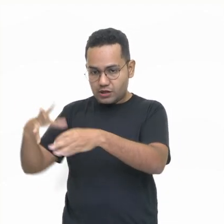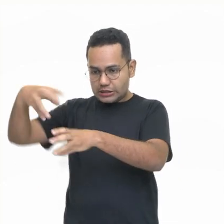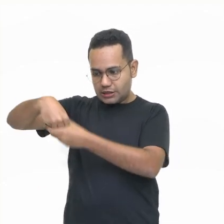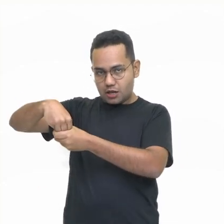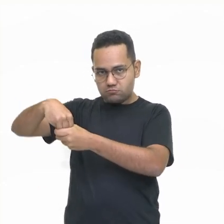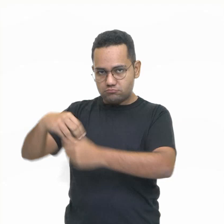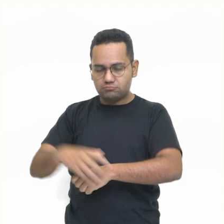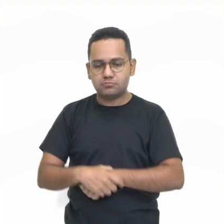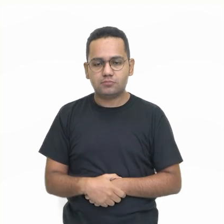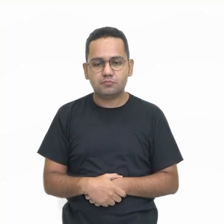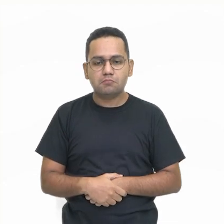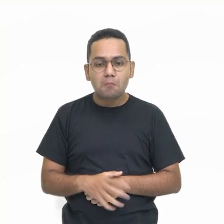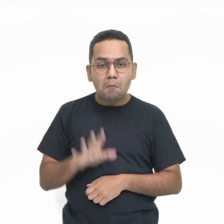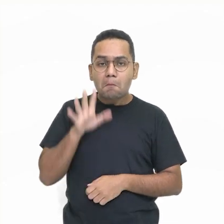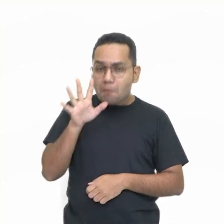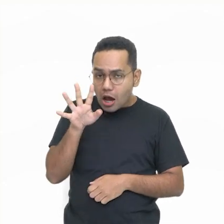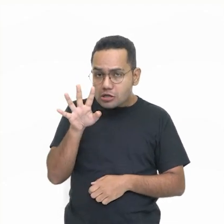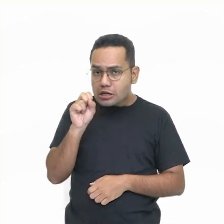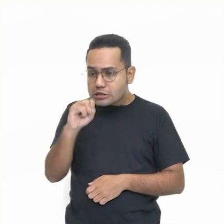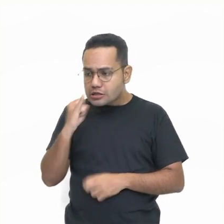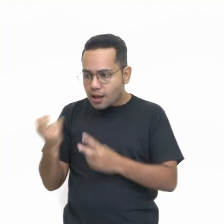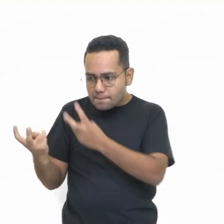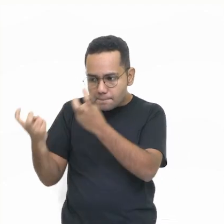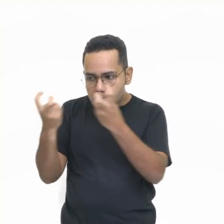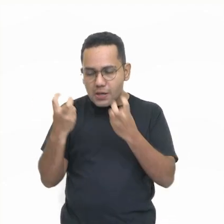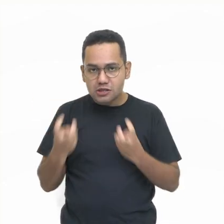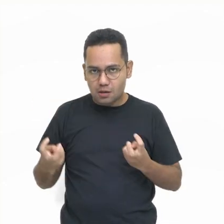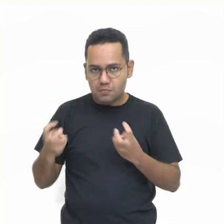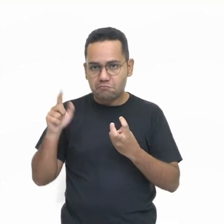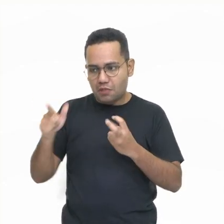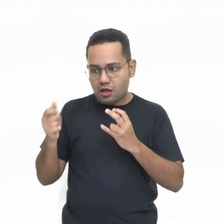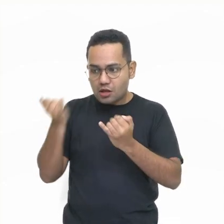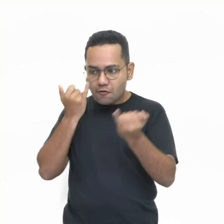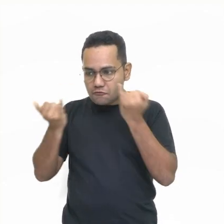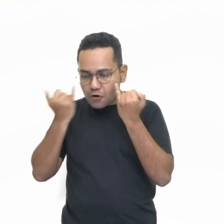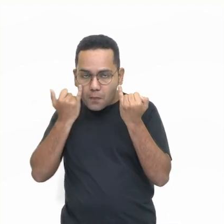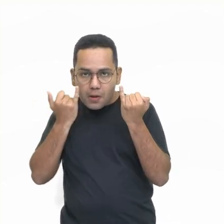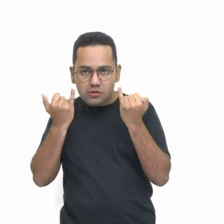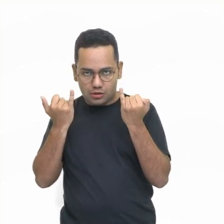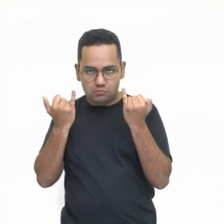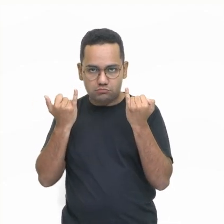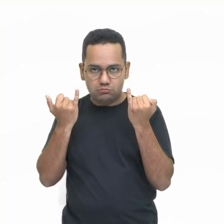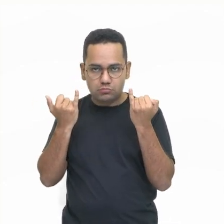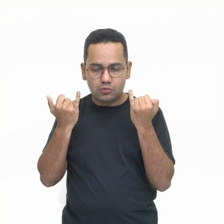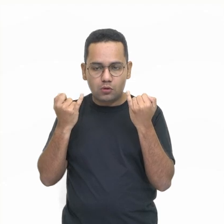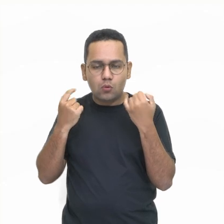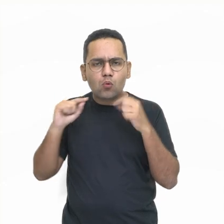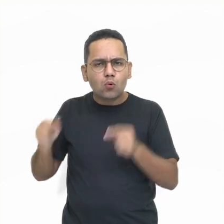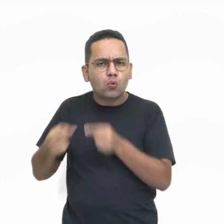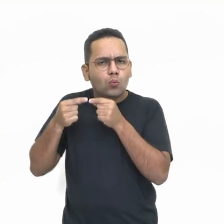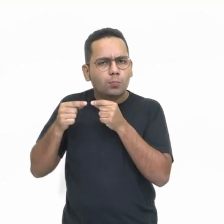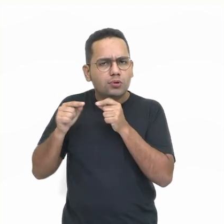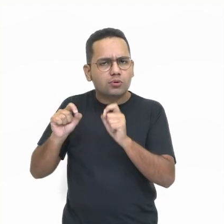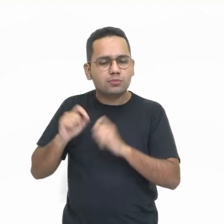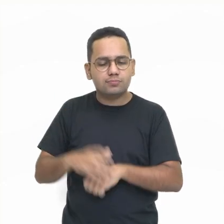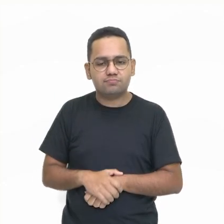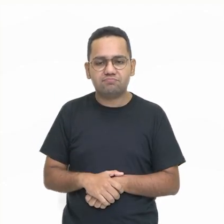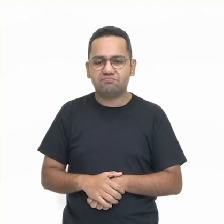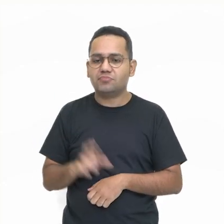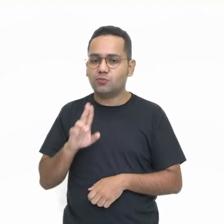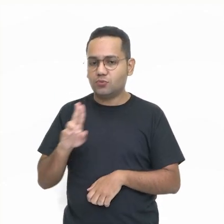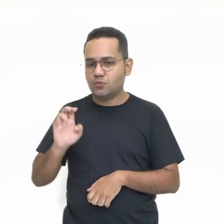Então, quando há essa identificação do que precisa ser englobado, nós falamos